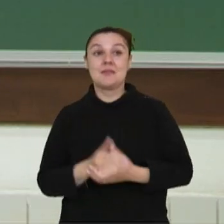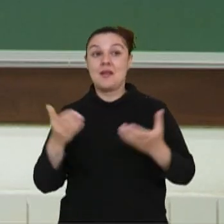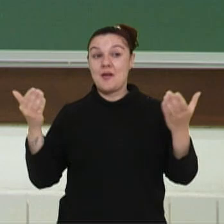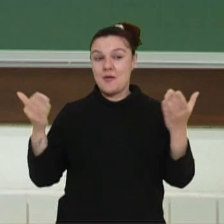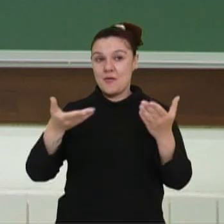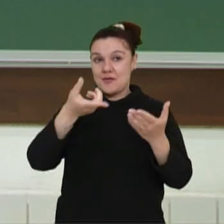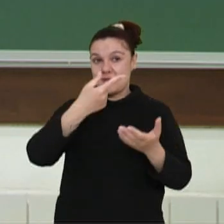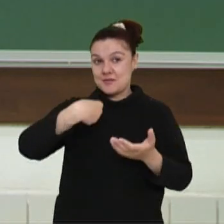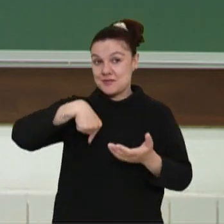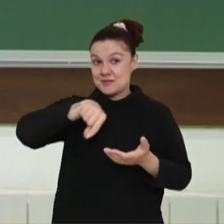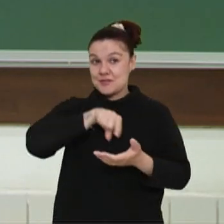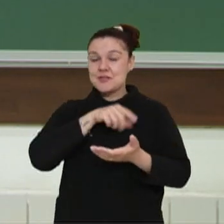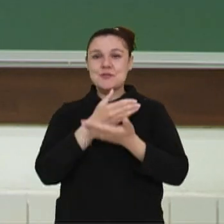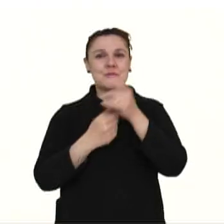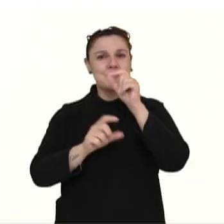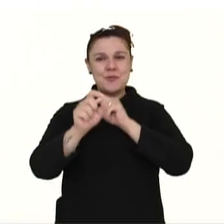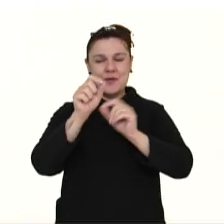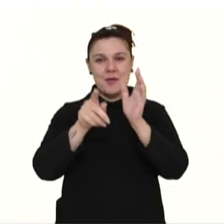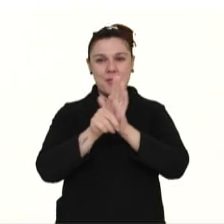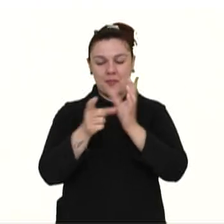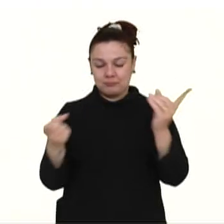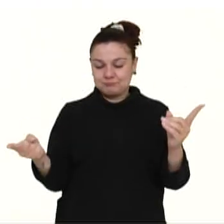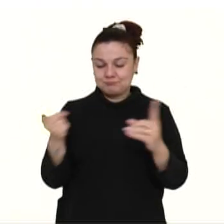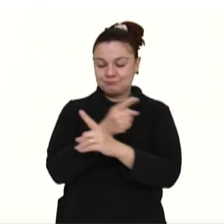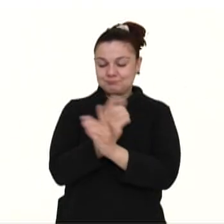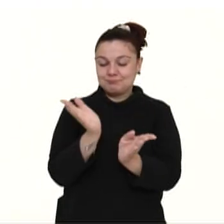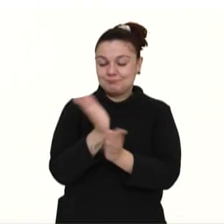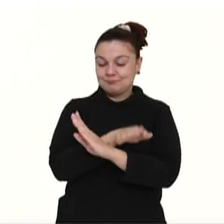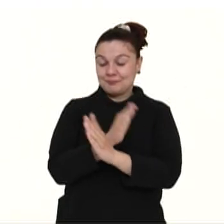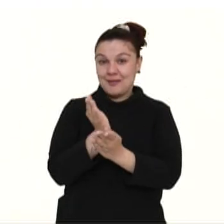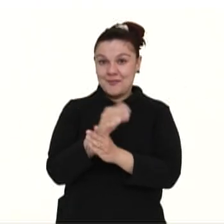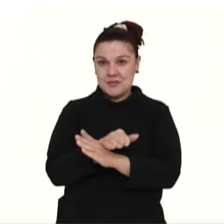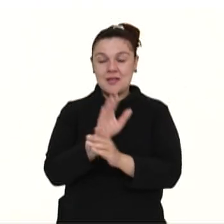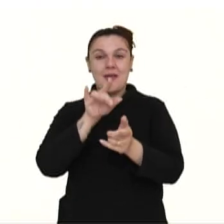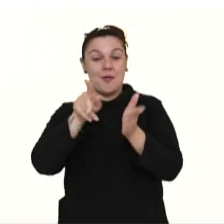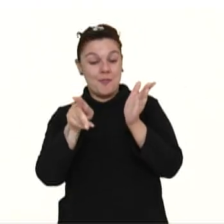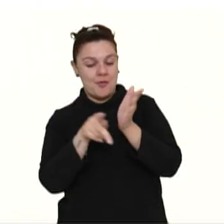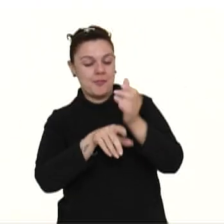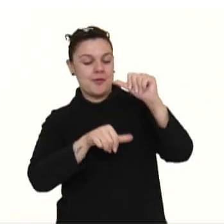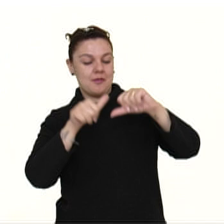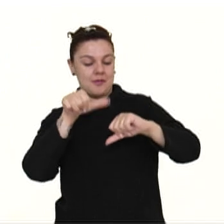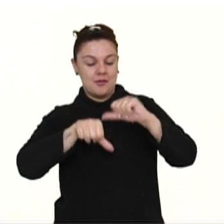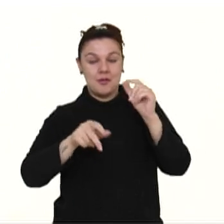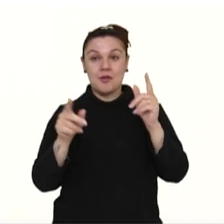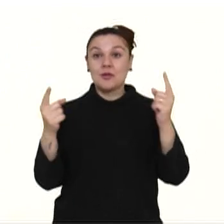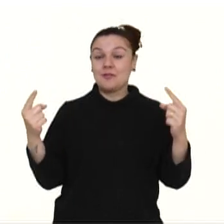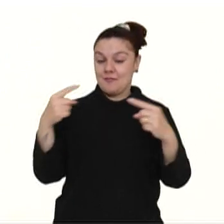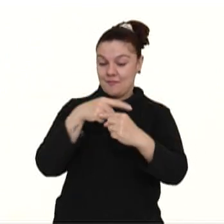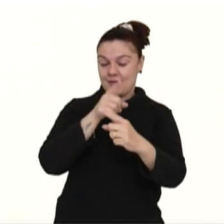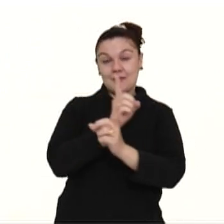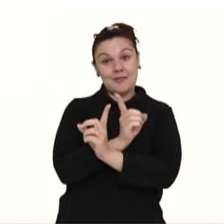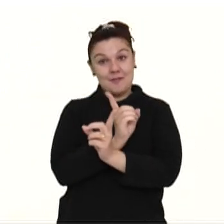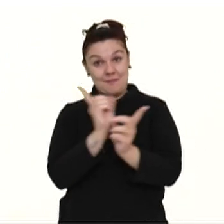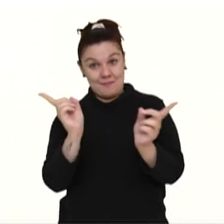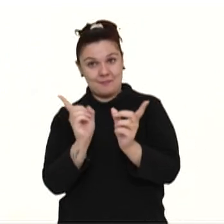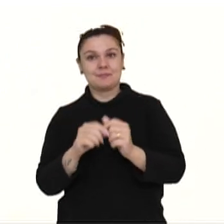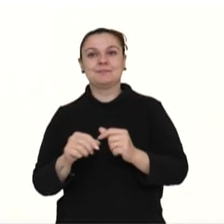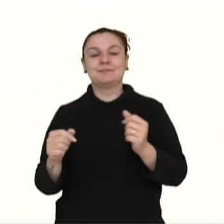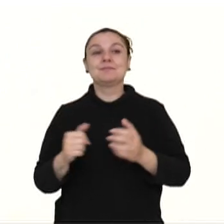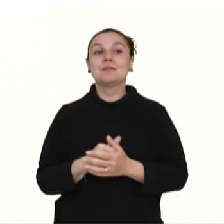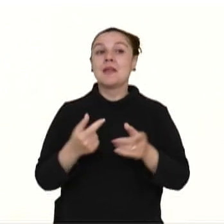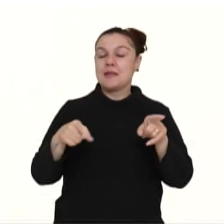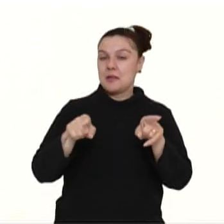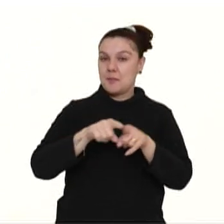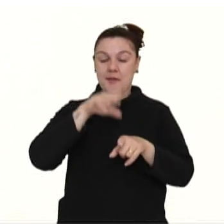de hoje, nós falamos sobre reversibilidade, que são as reações que acontecem em duplo sentido. Falamos, então, de